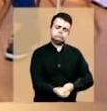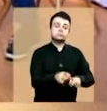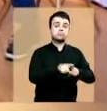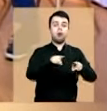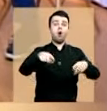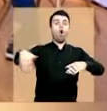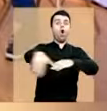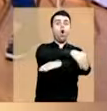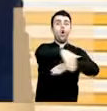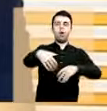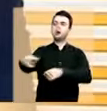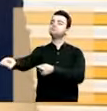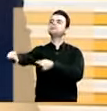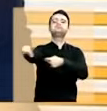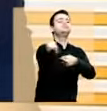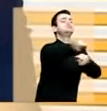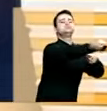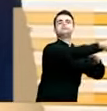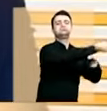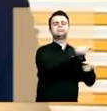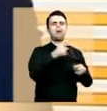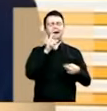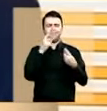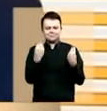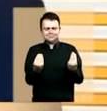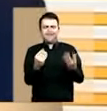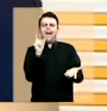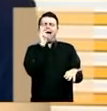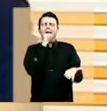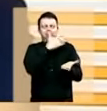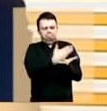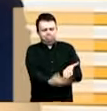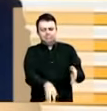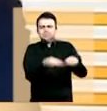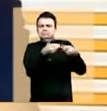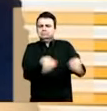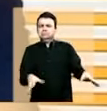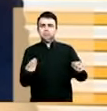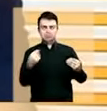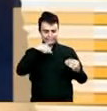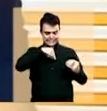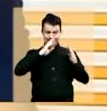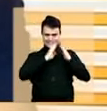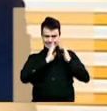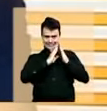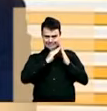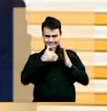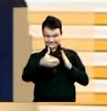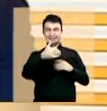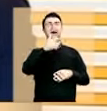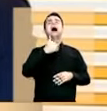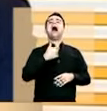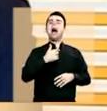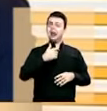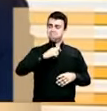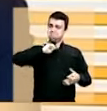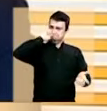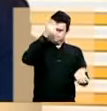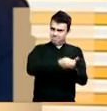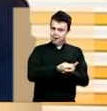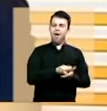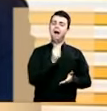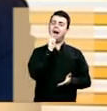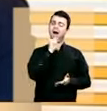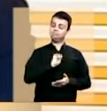enquanto não lavava a rua também. O quanto que desperdício para o dono daquela casa gerava